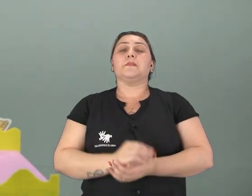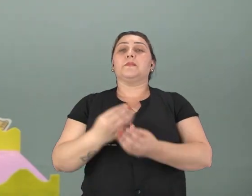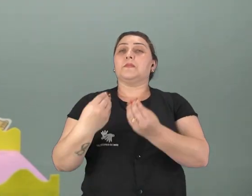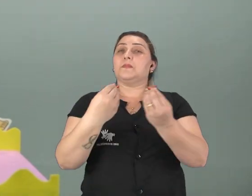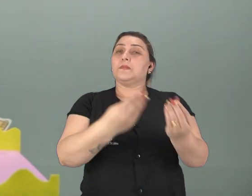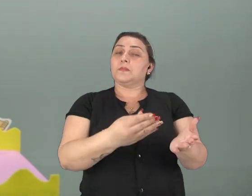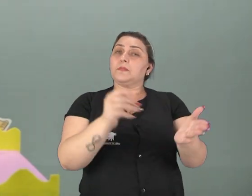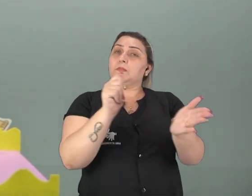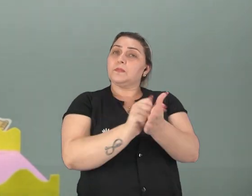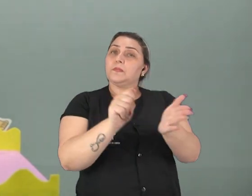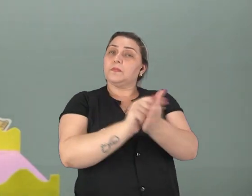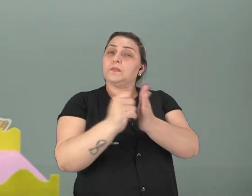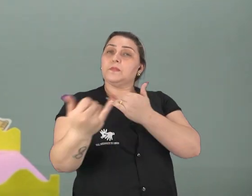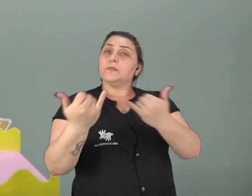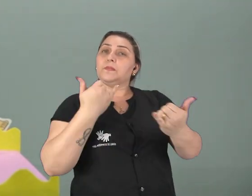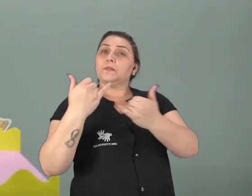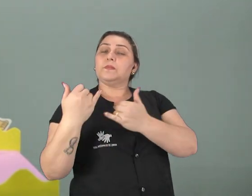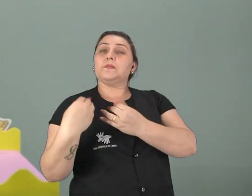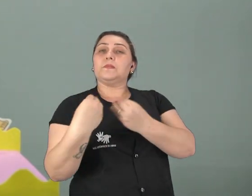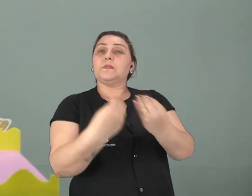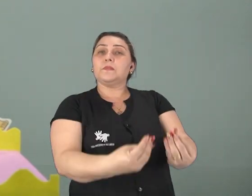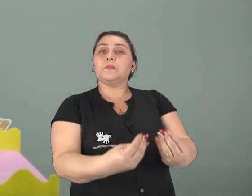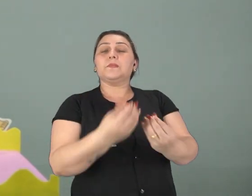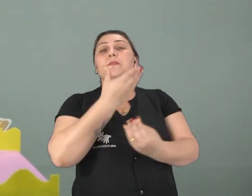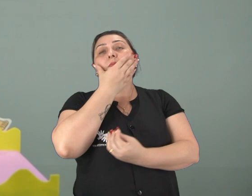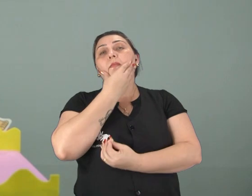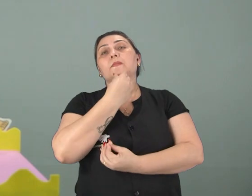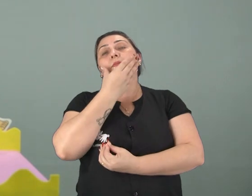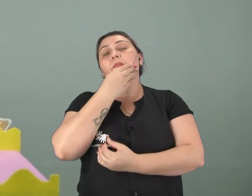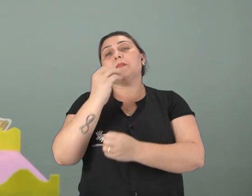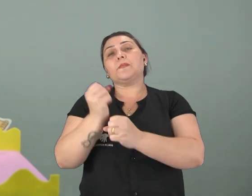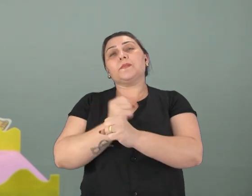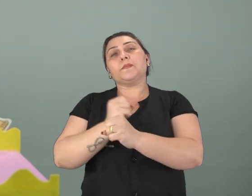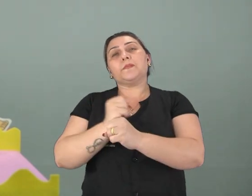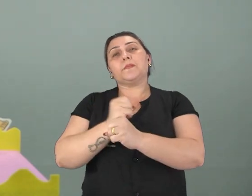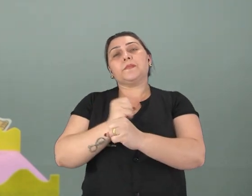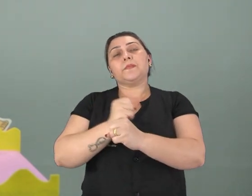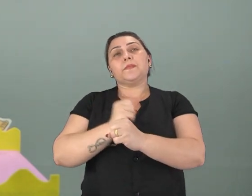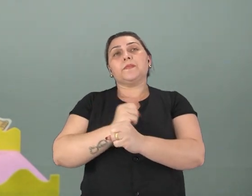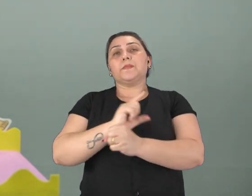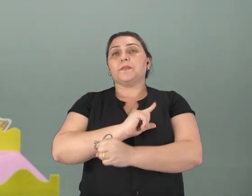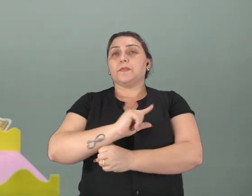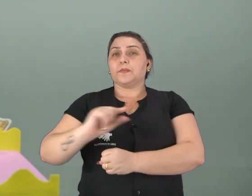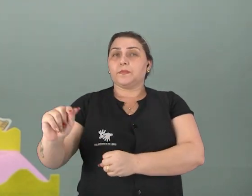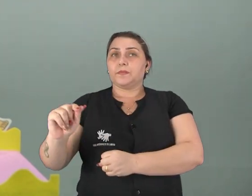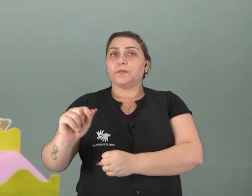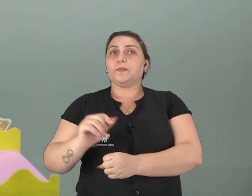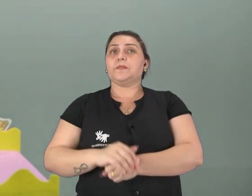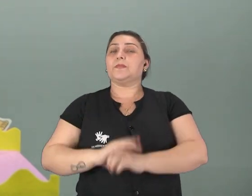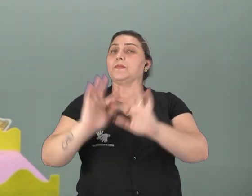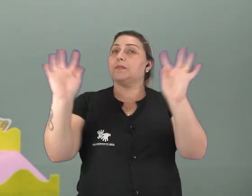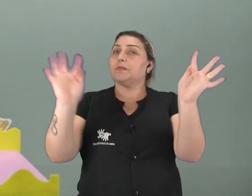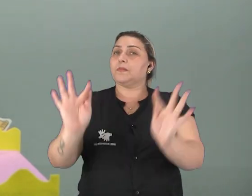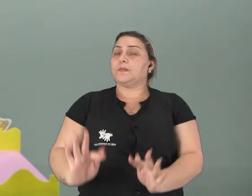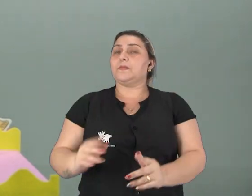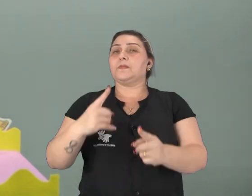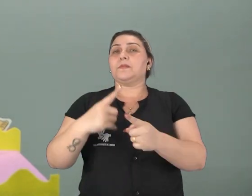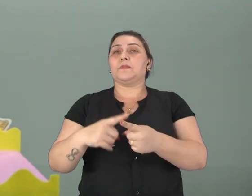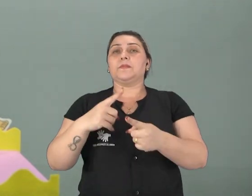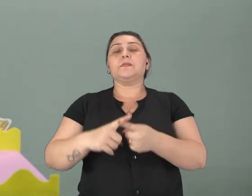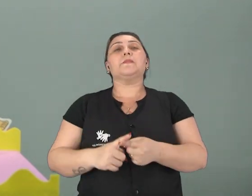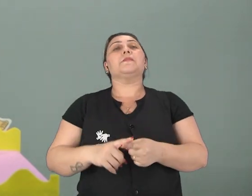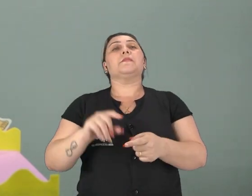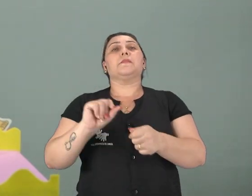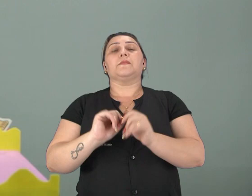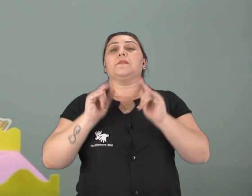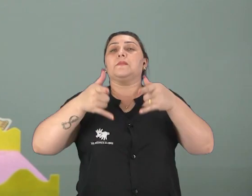deu todas essas informações para o carpinteiro. O carpinteiro, então, saiu dali todo feliz porque ia fazer